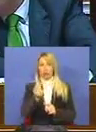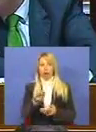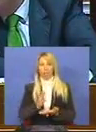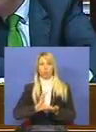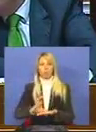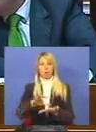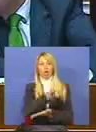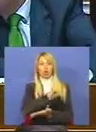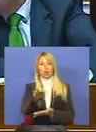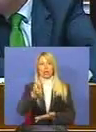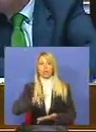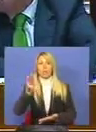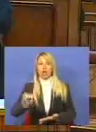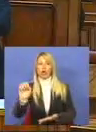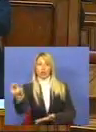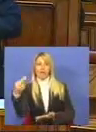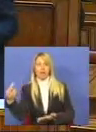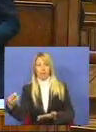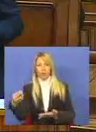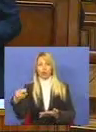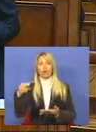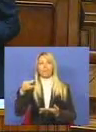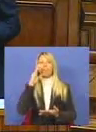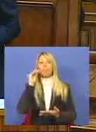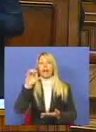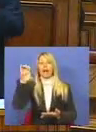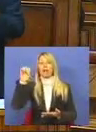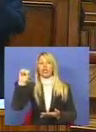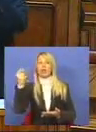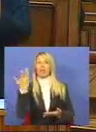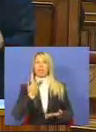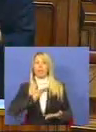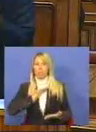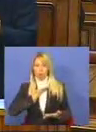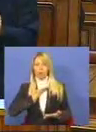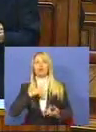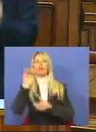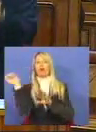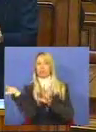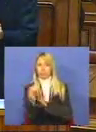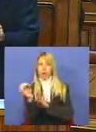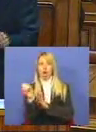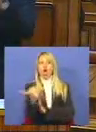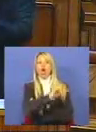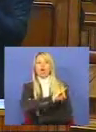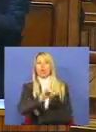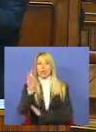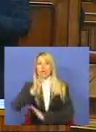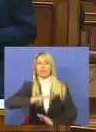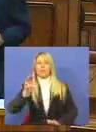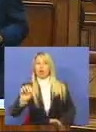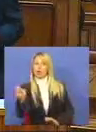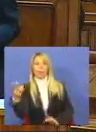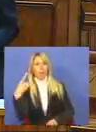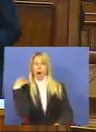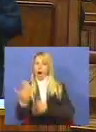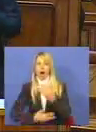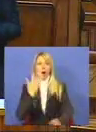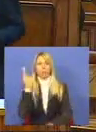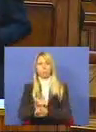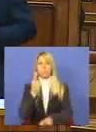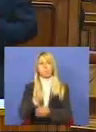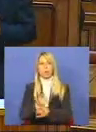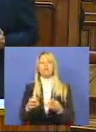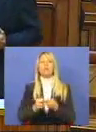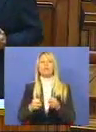Caixa Geral e o BPN continuou insolvente. Pôs lá 200 milhões de euros do Banco de Portugal e continuou insolvente. E pôs